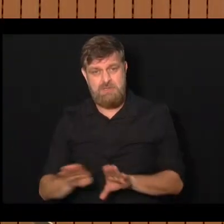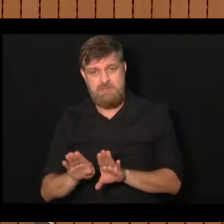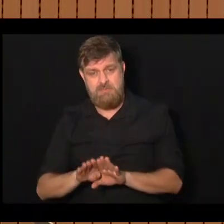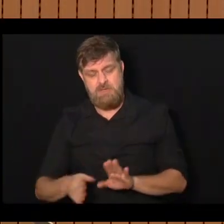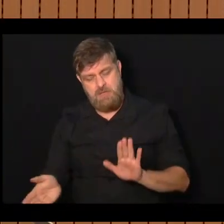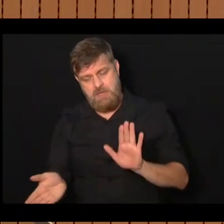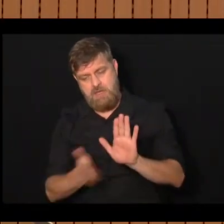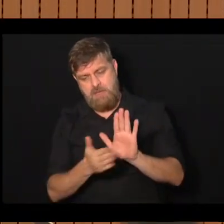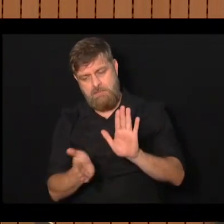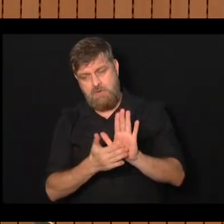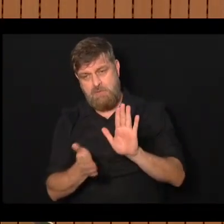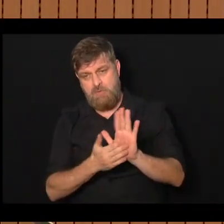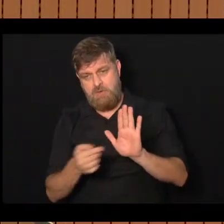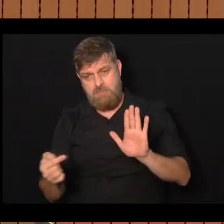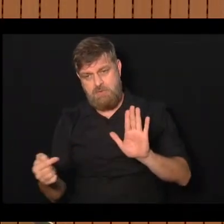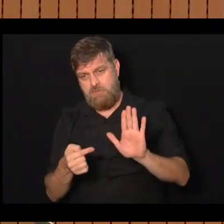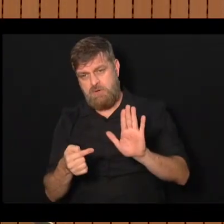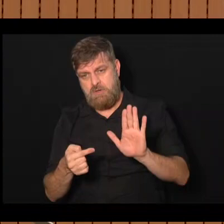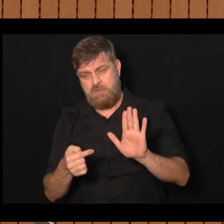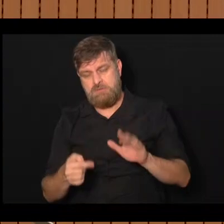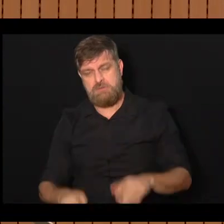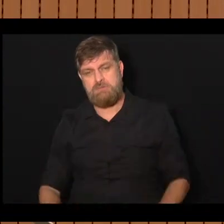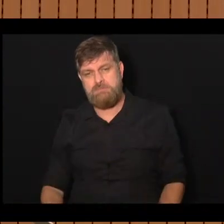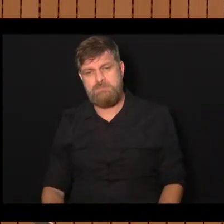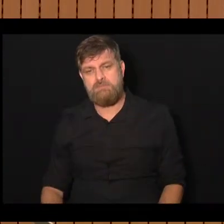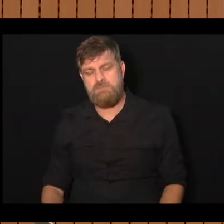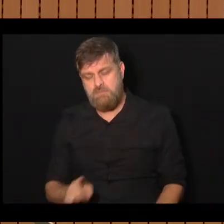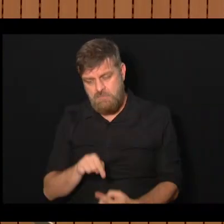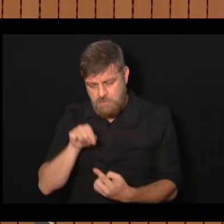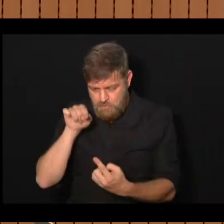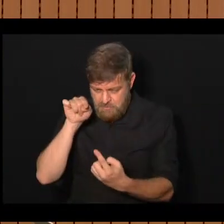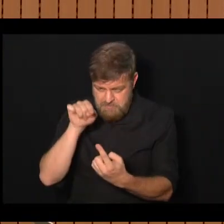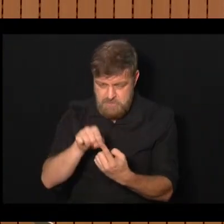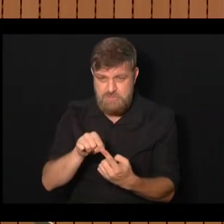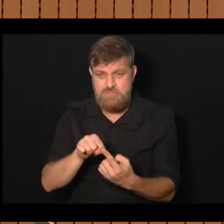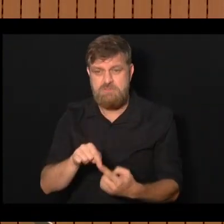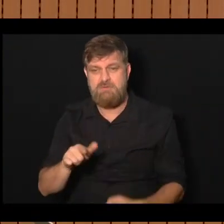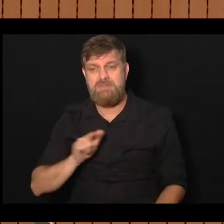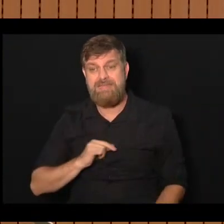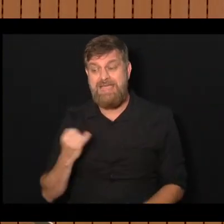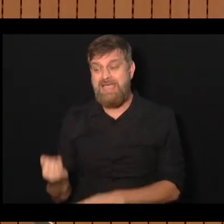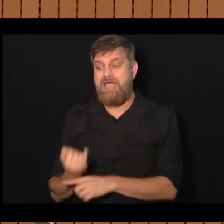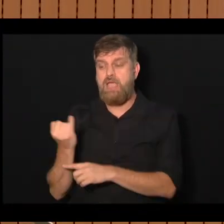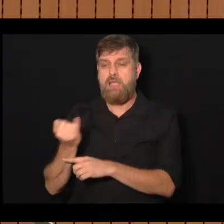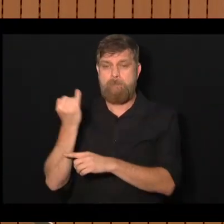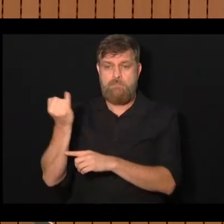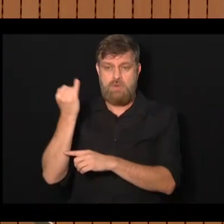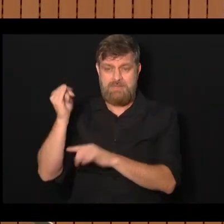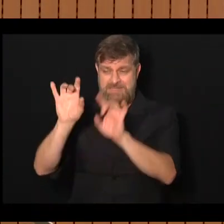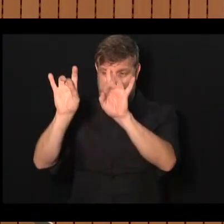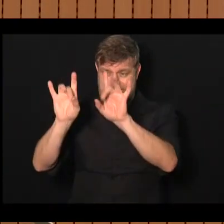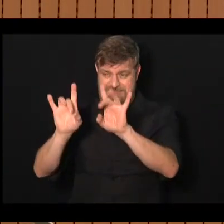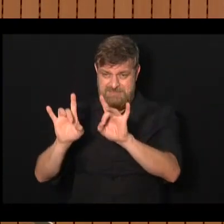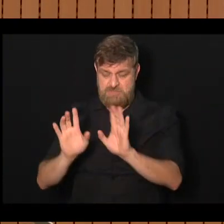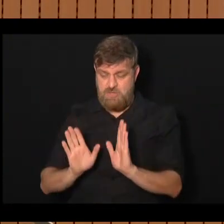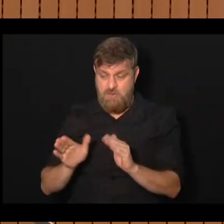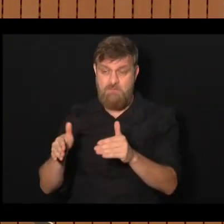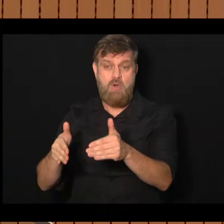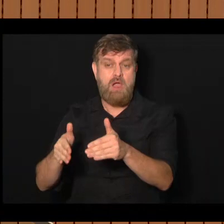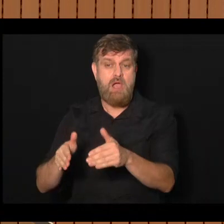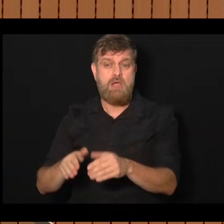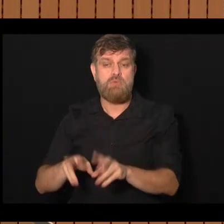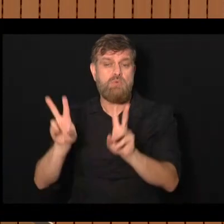de projetos de lei que tratem aqui de mérito, especialmente no que diz